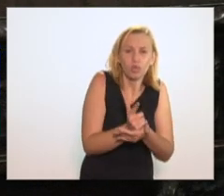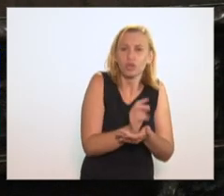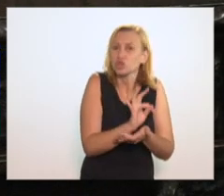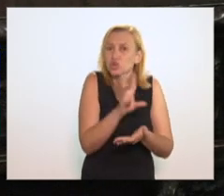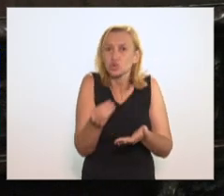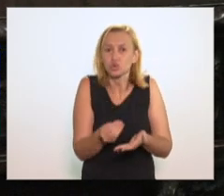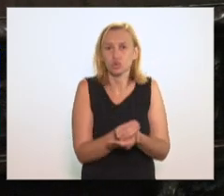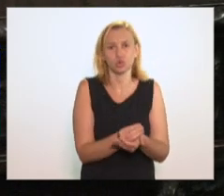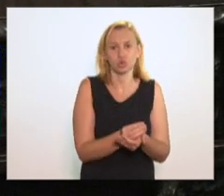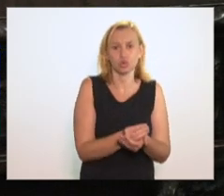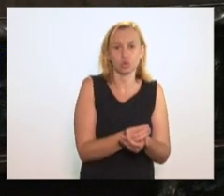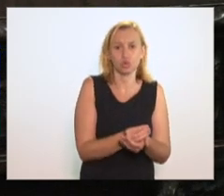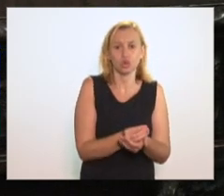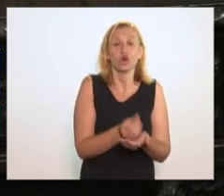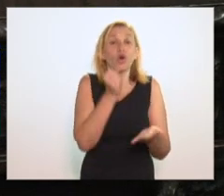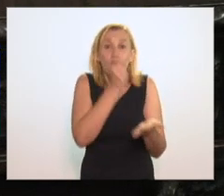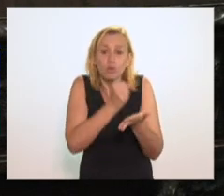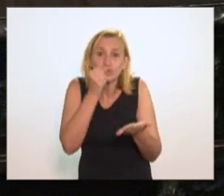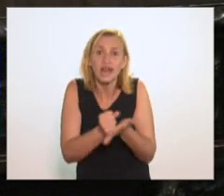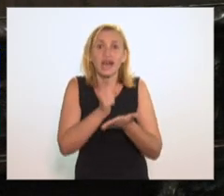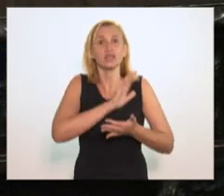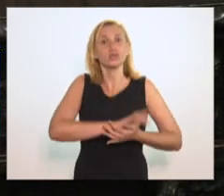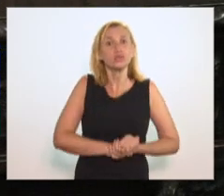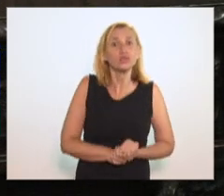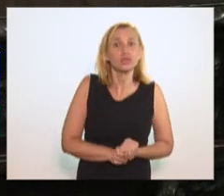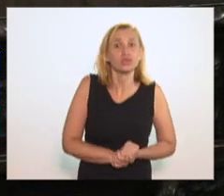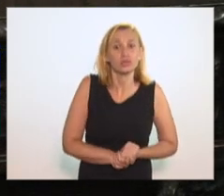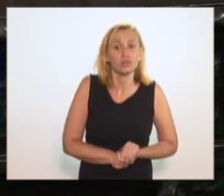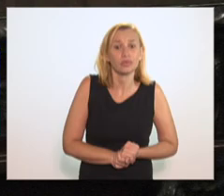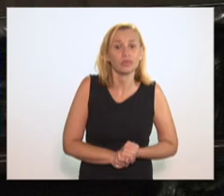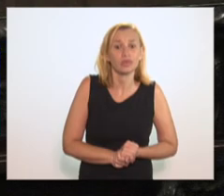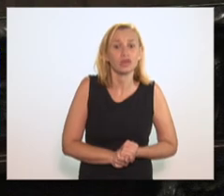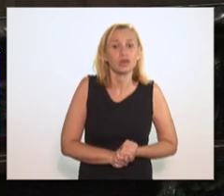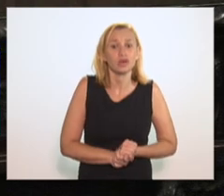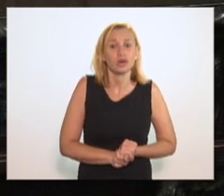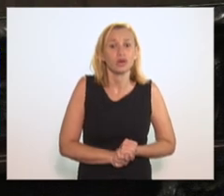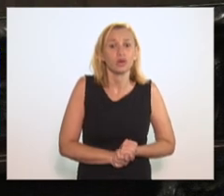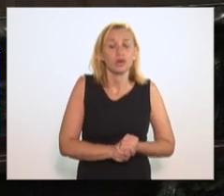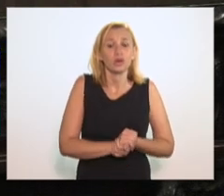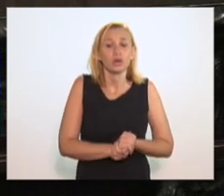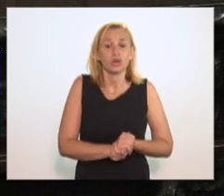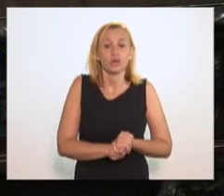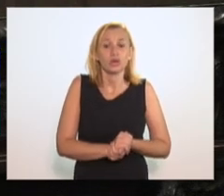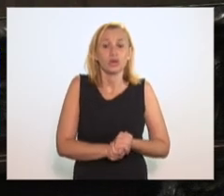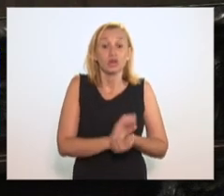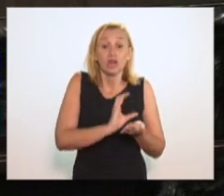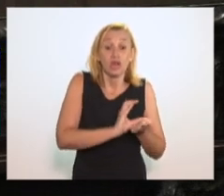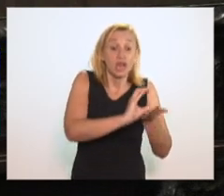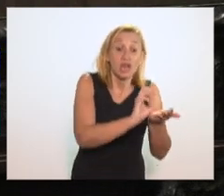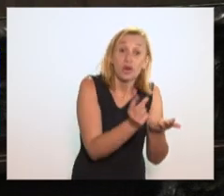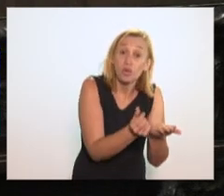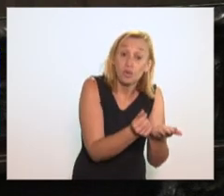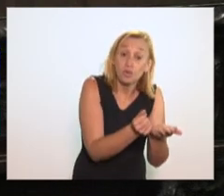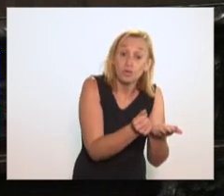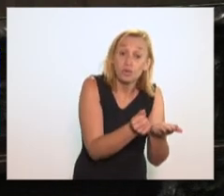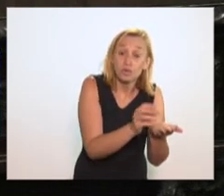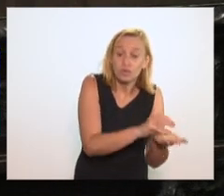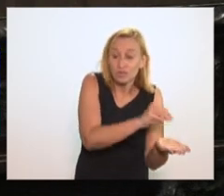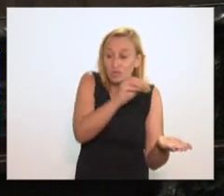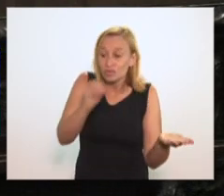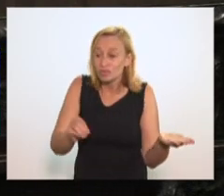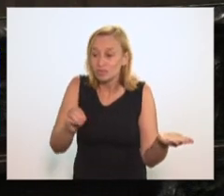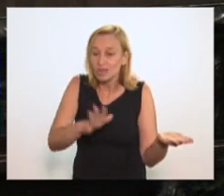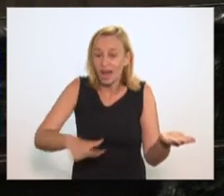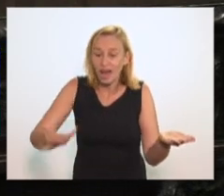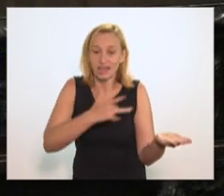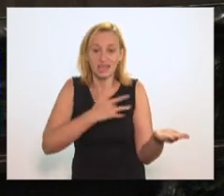de dos contratos de rateio repassar recursos financeiros para o fundo estadual de saúde é muito além não é